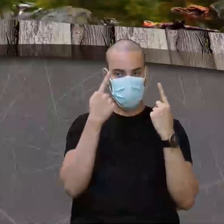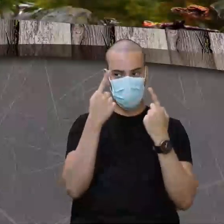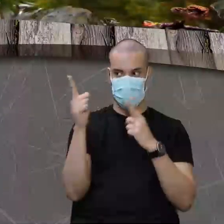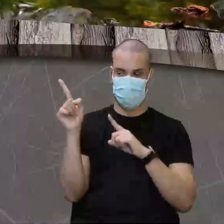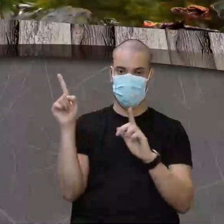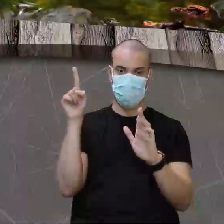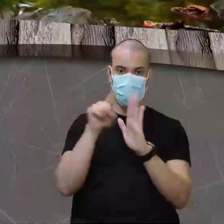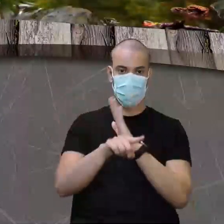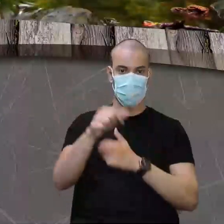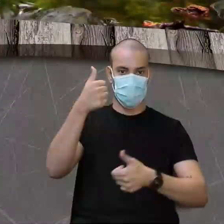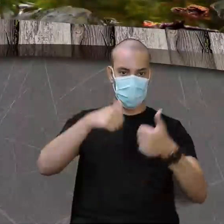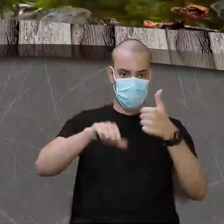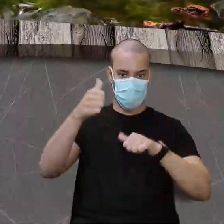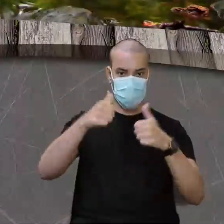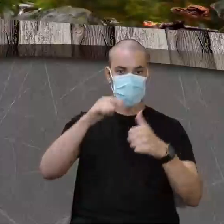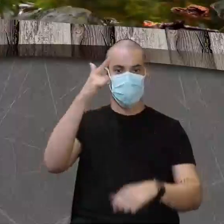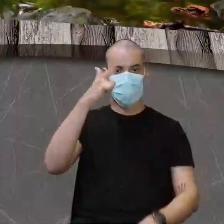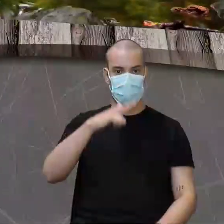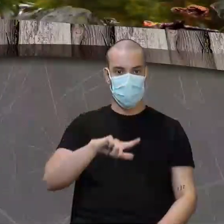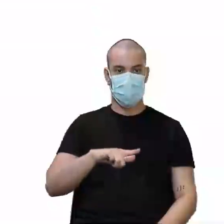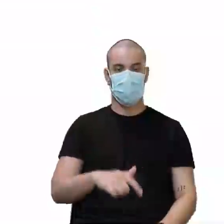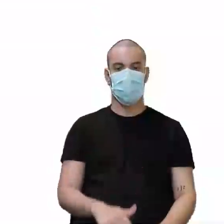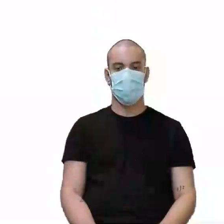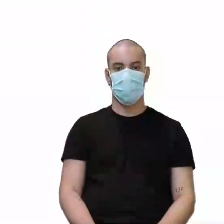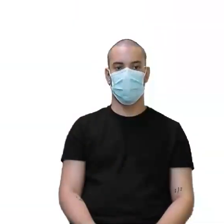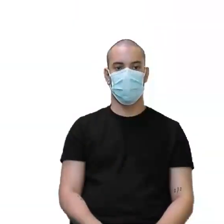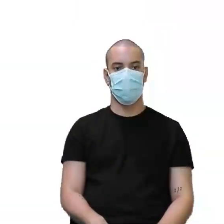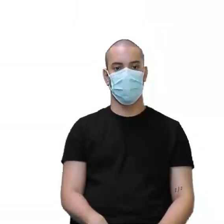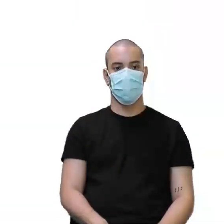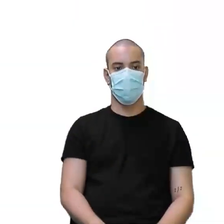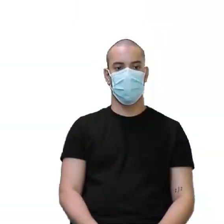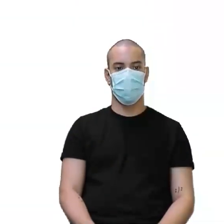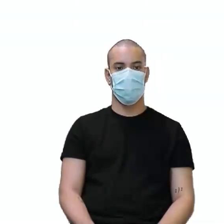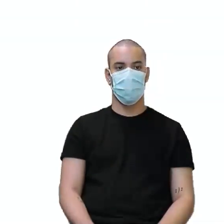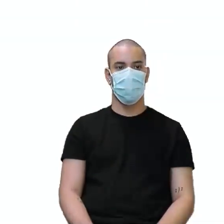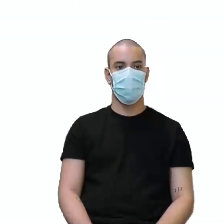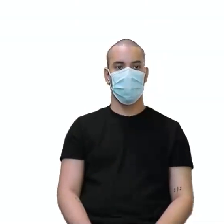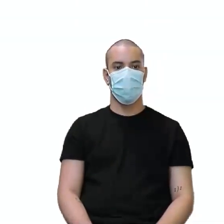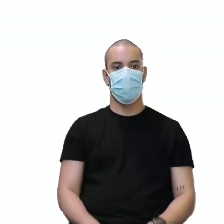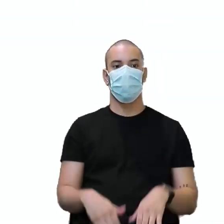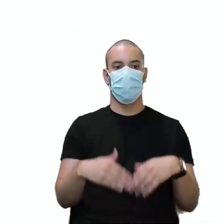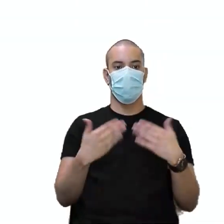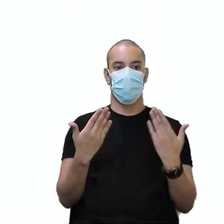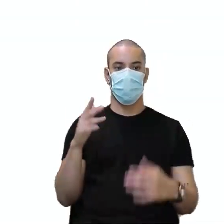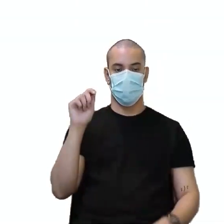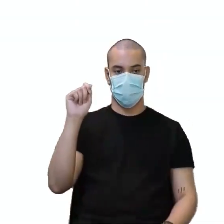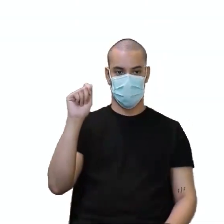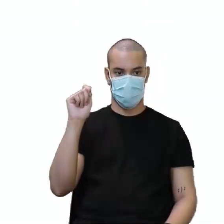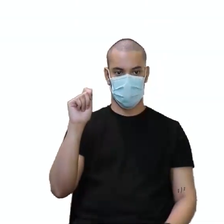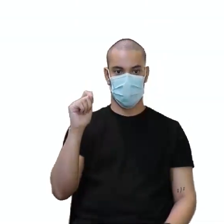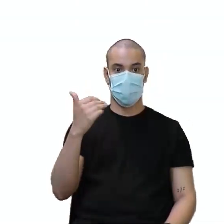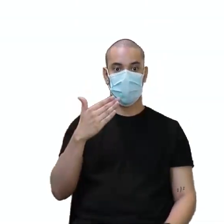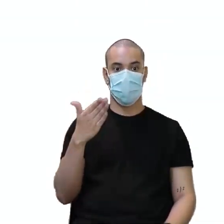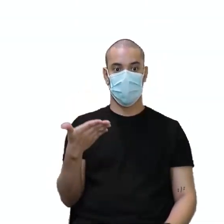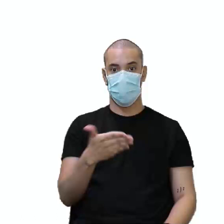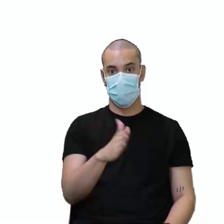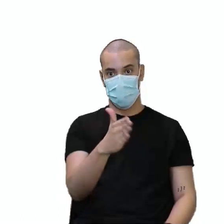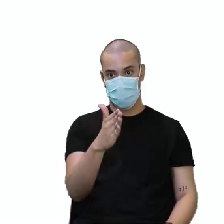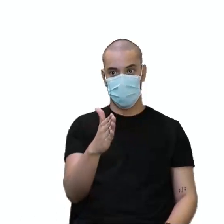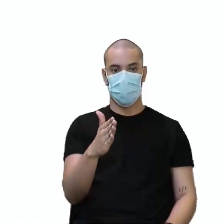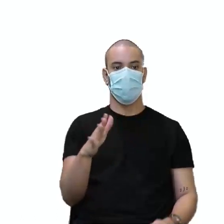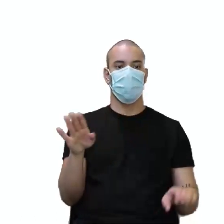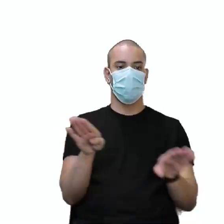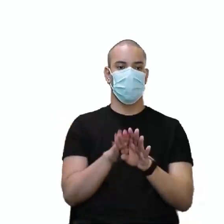e analisa a questão novamente e vamos ver as opções. Olha lá. Então, A, grandes